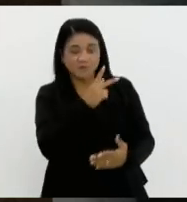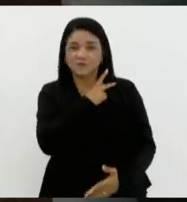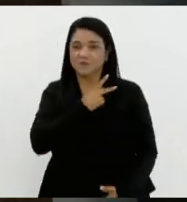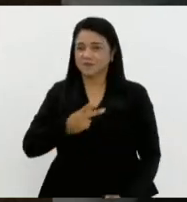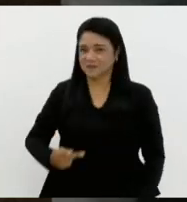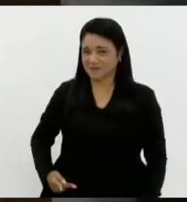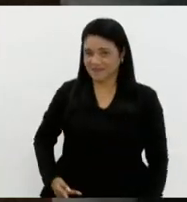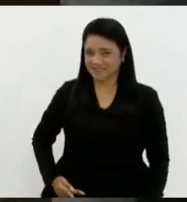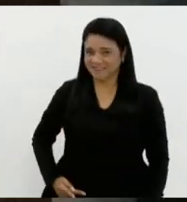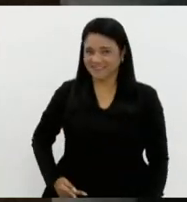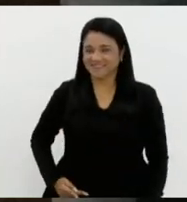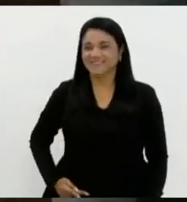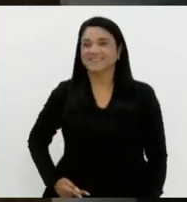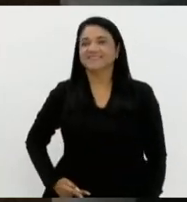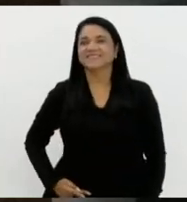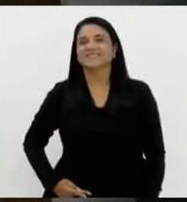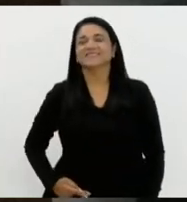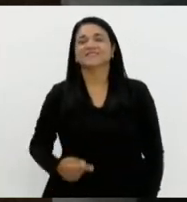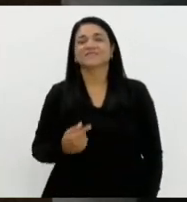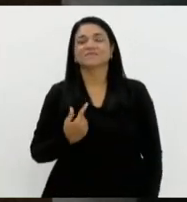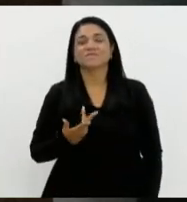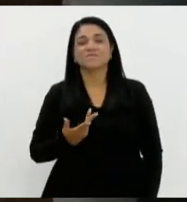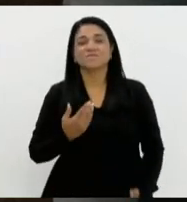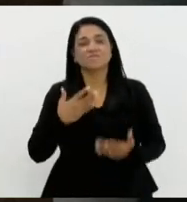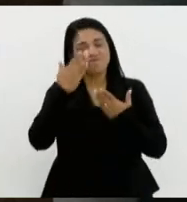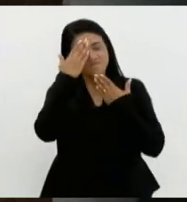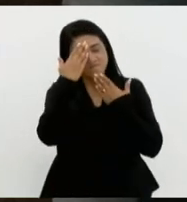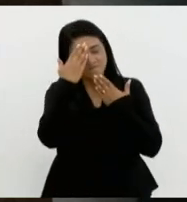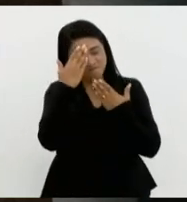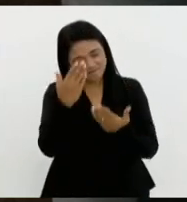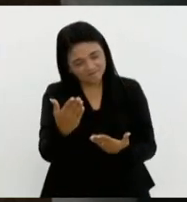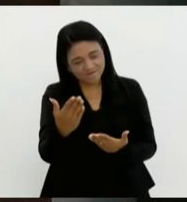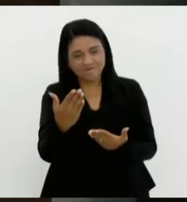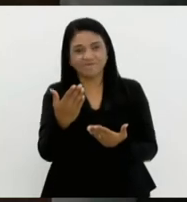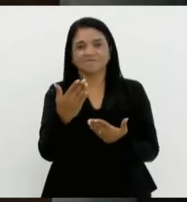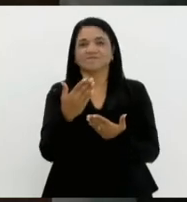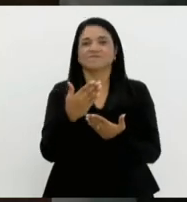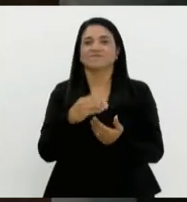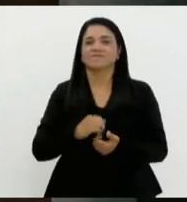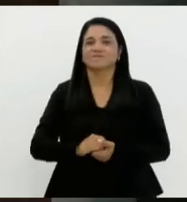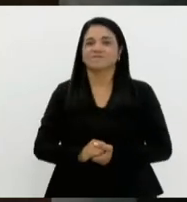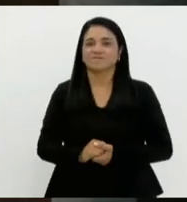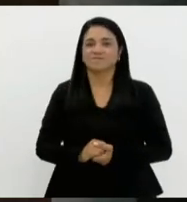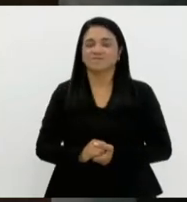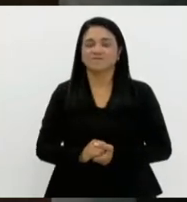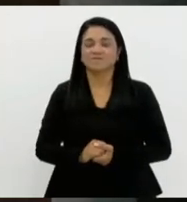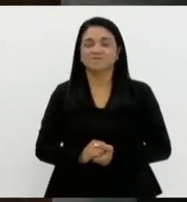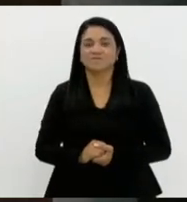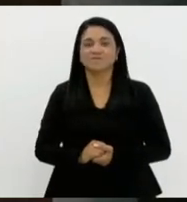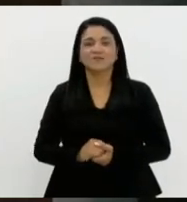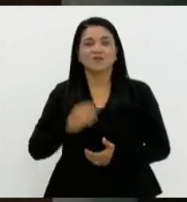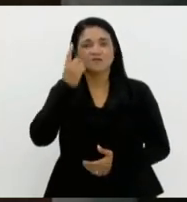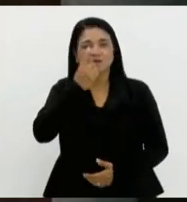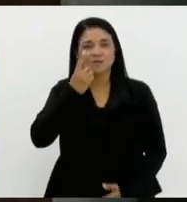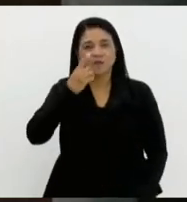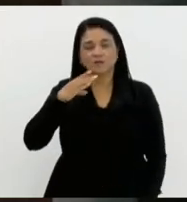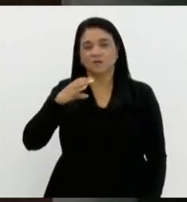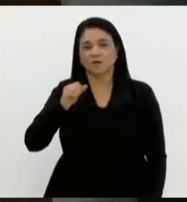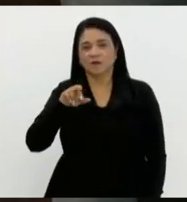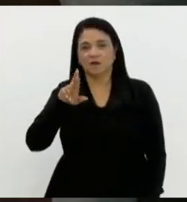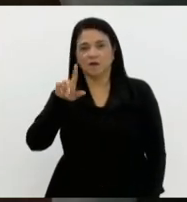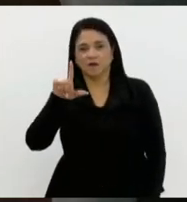presidente. E quero agradecer ao querido deputado Carlos